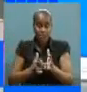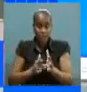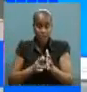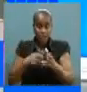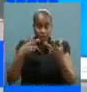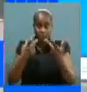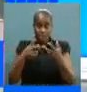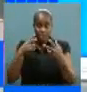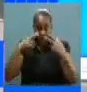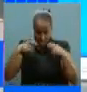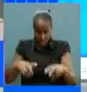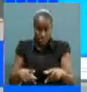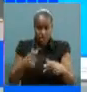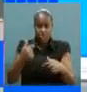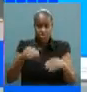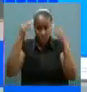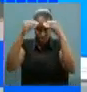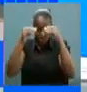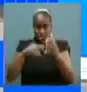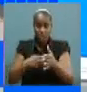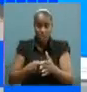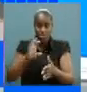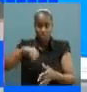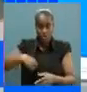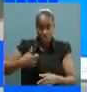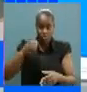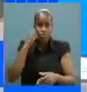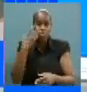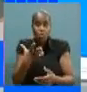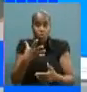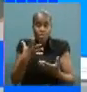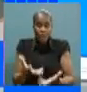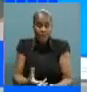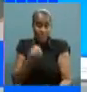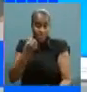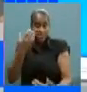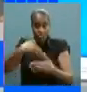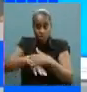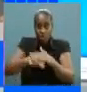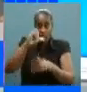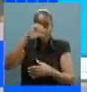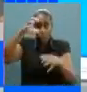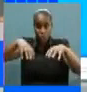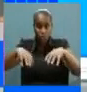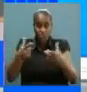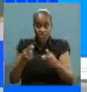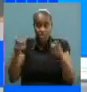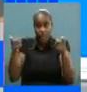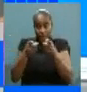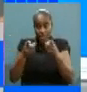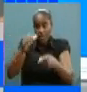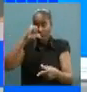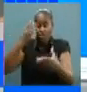a Embrapa, estão a ensinar a técnicos cabo-verdianos como captar e armazenar água das chuvas através de